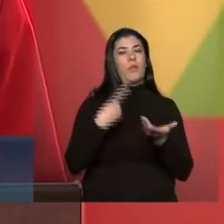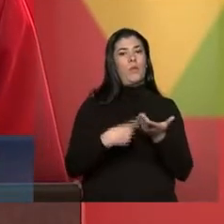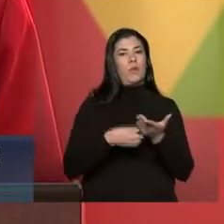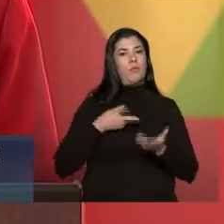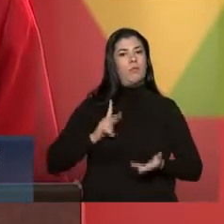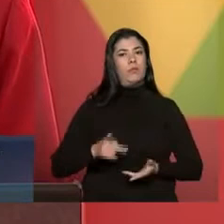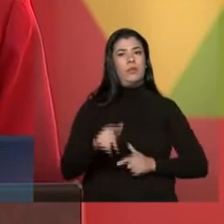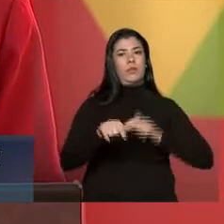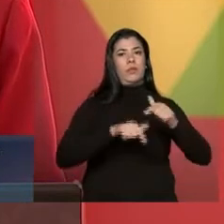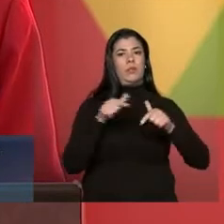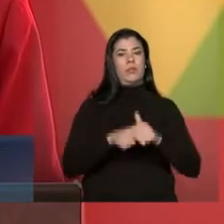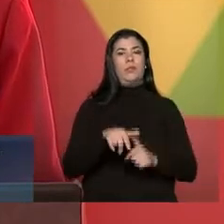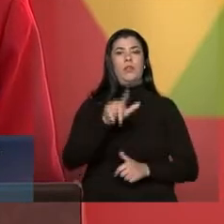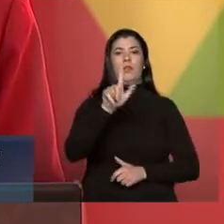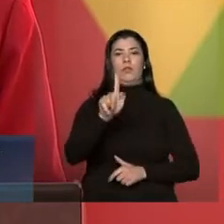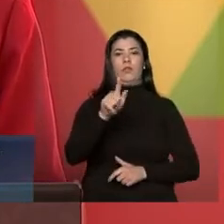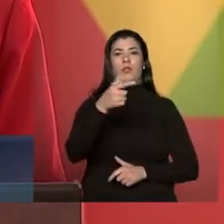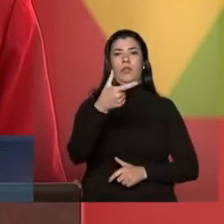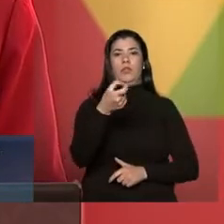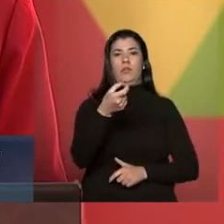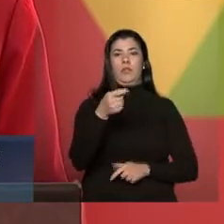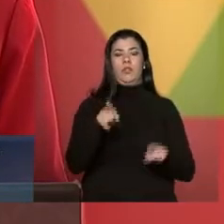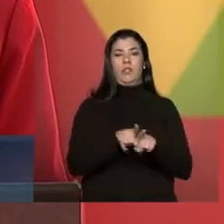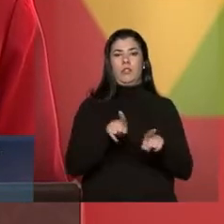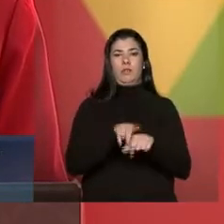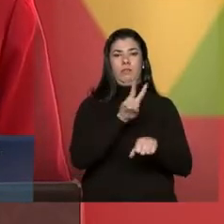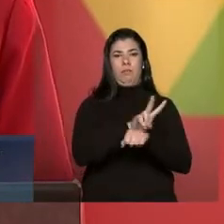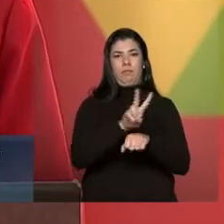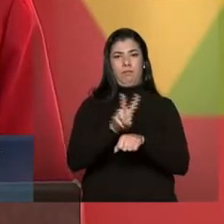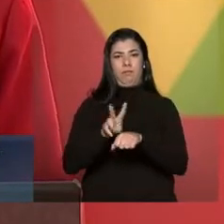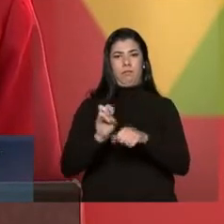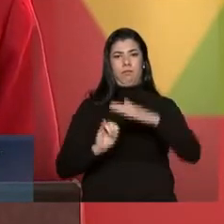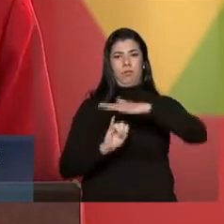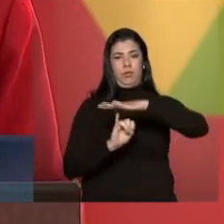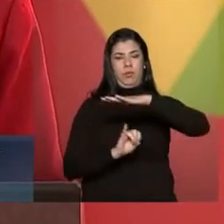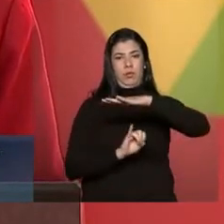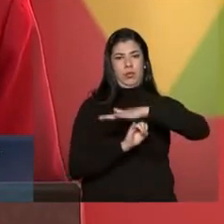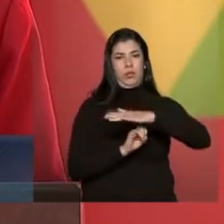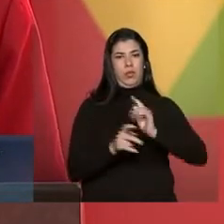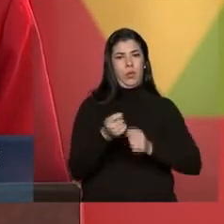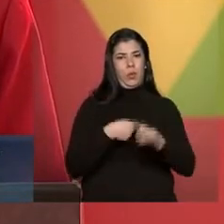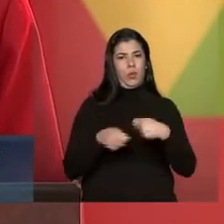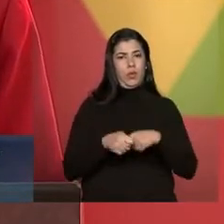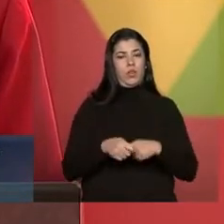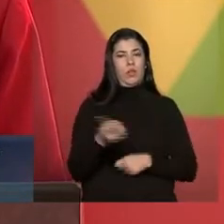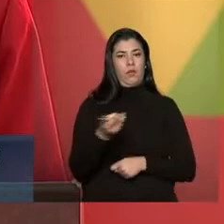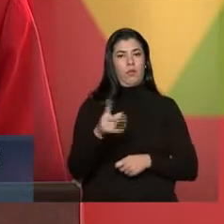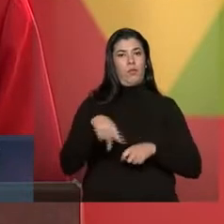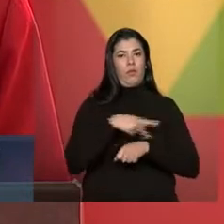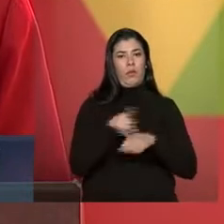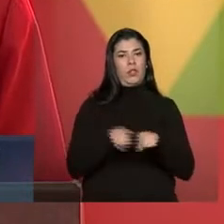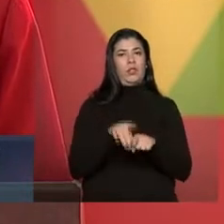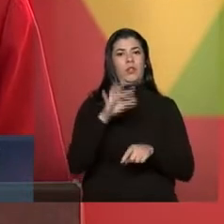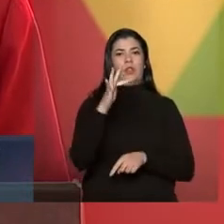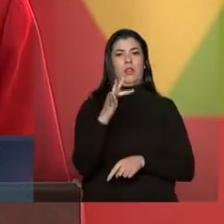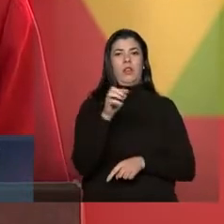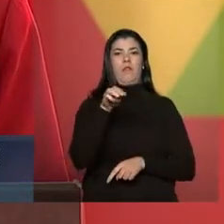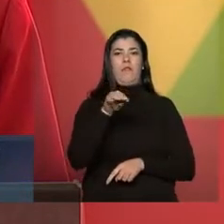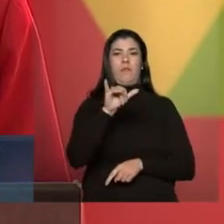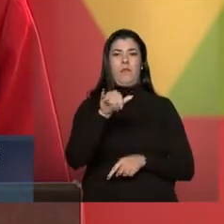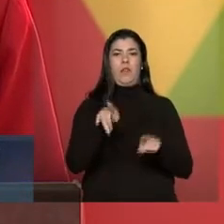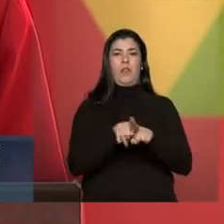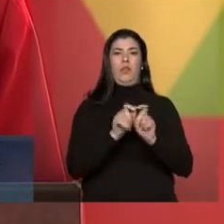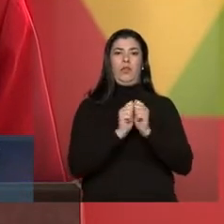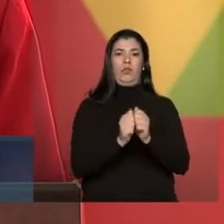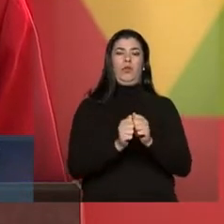G20 em defesa da reforma das instituições financeiras multilaterais. O FMI e o Banco